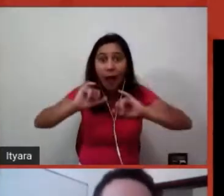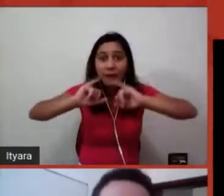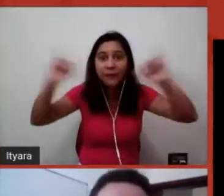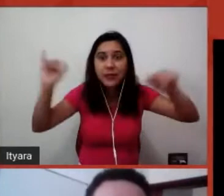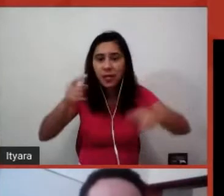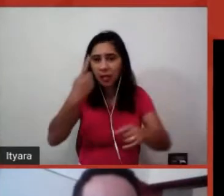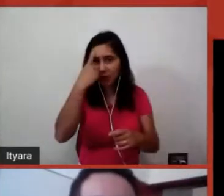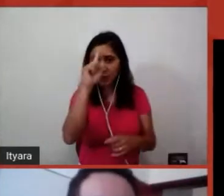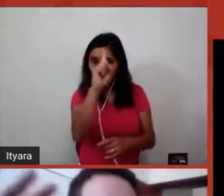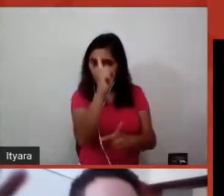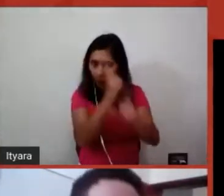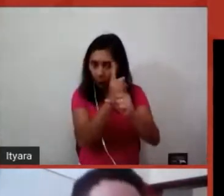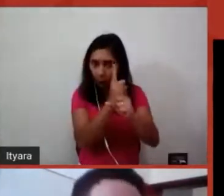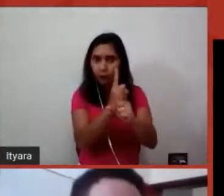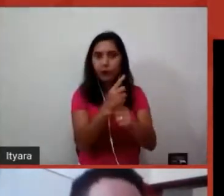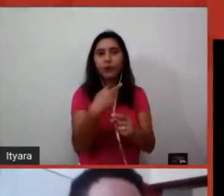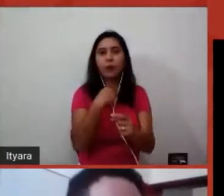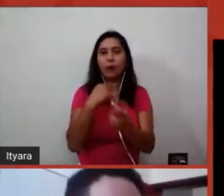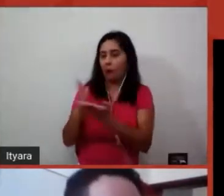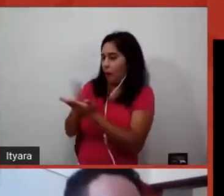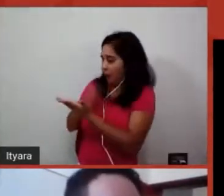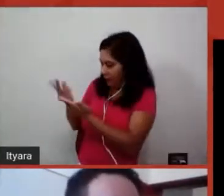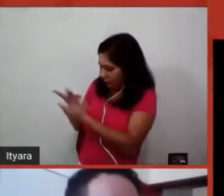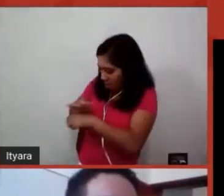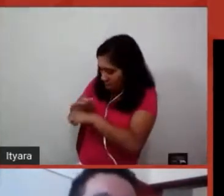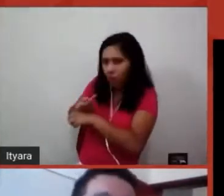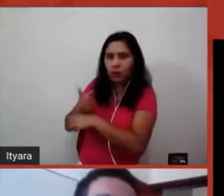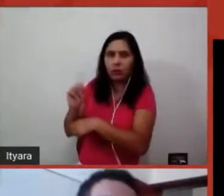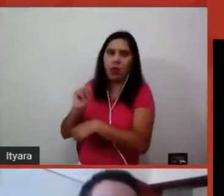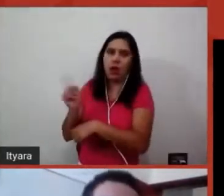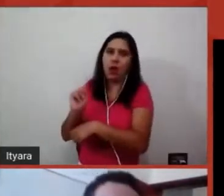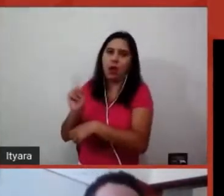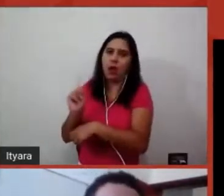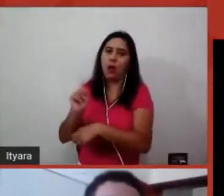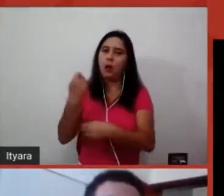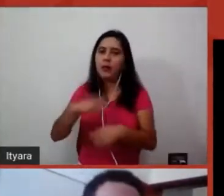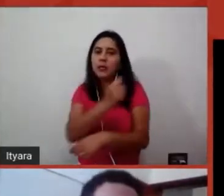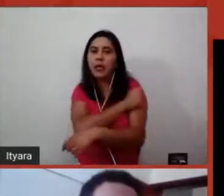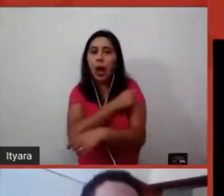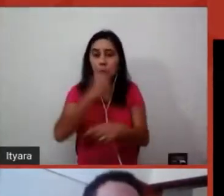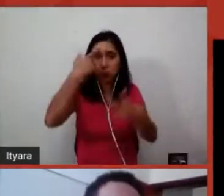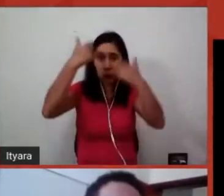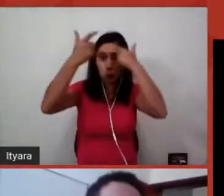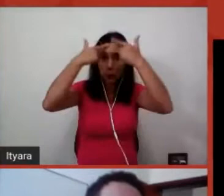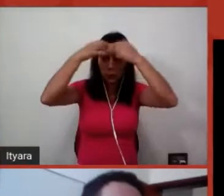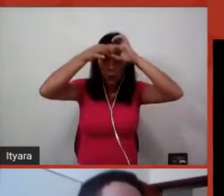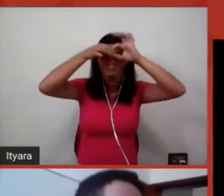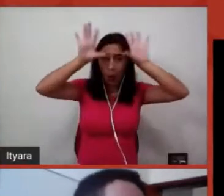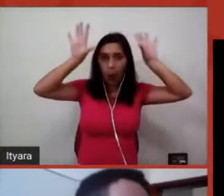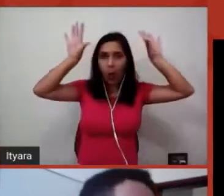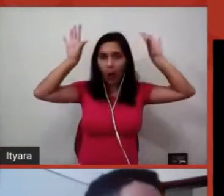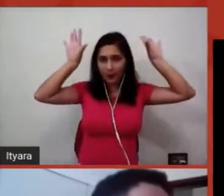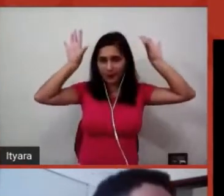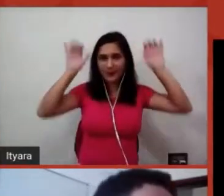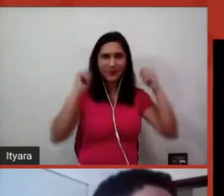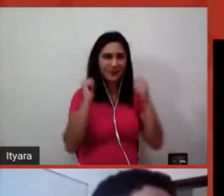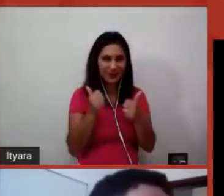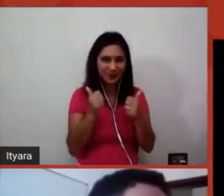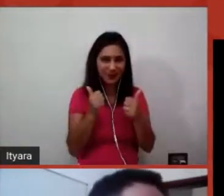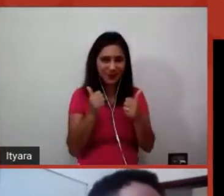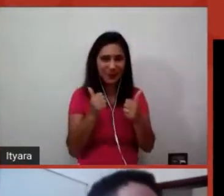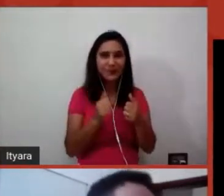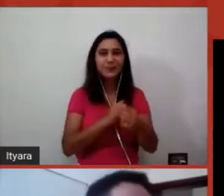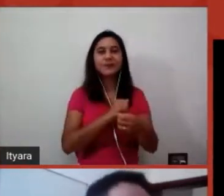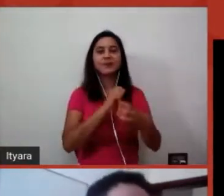ser deixada de lado, para a criatividade dos estudantes ter condição de aflorar. Beleza?